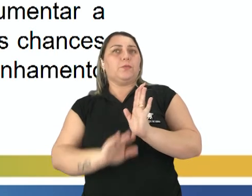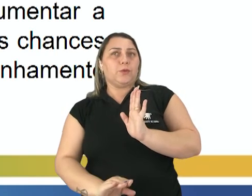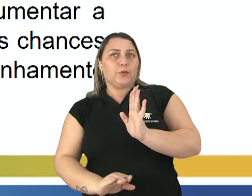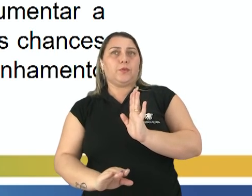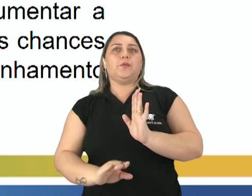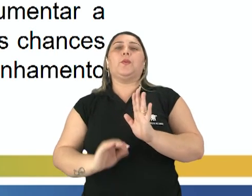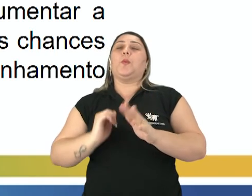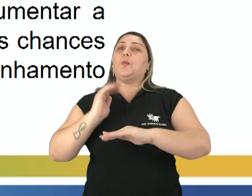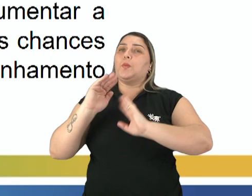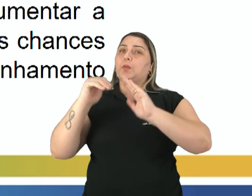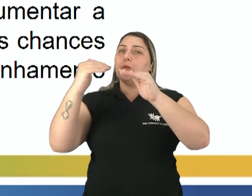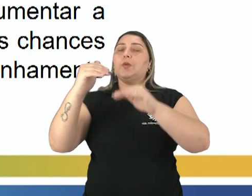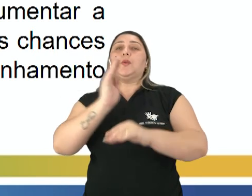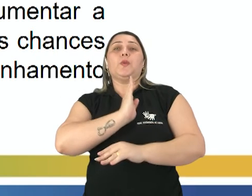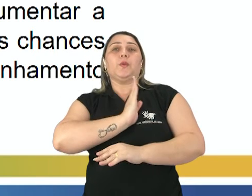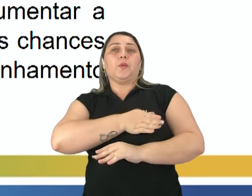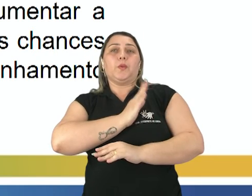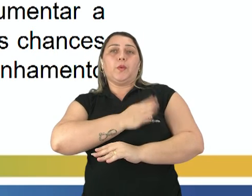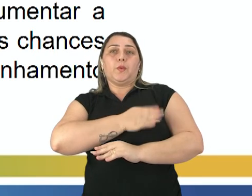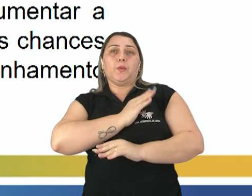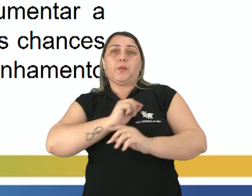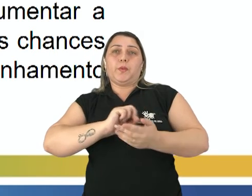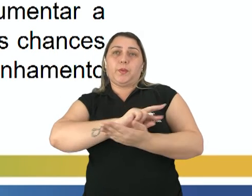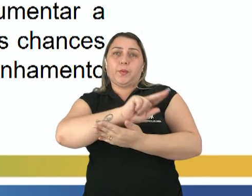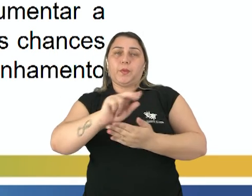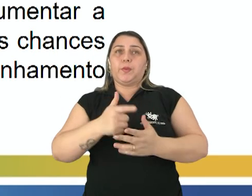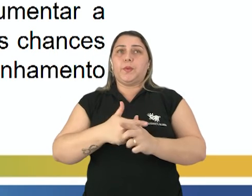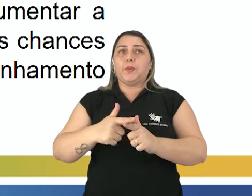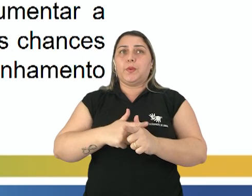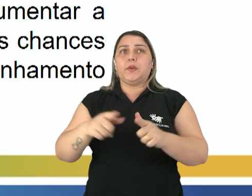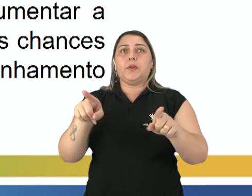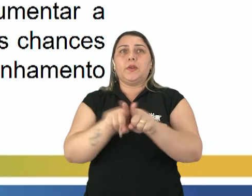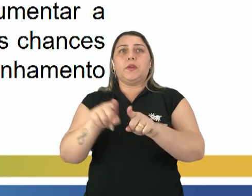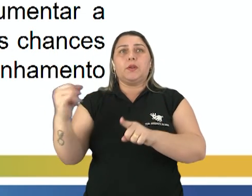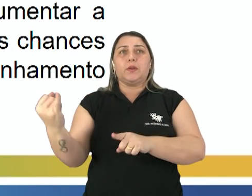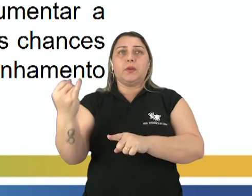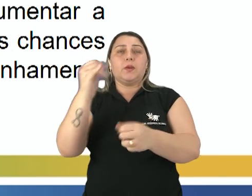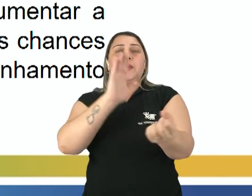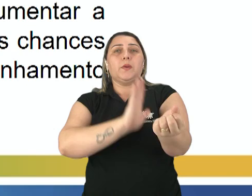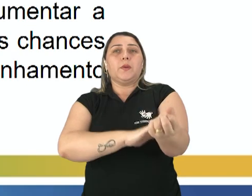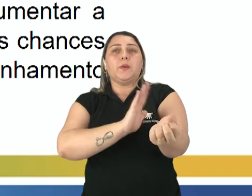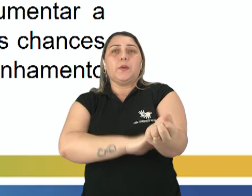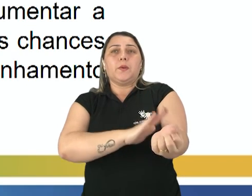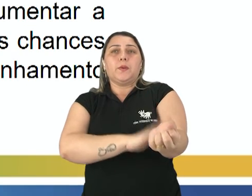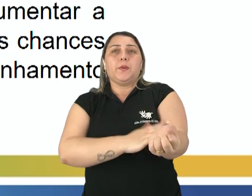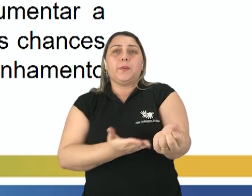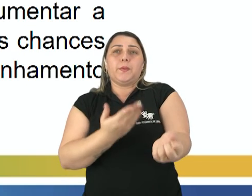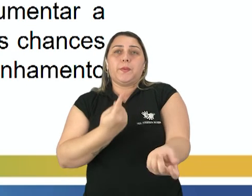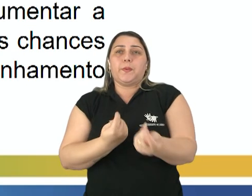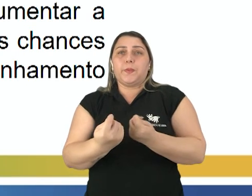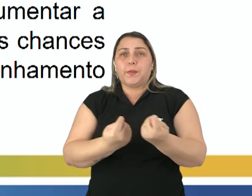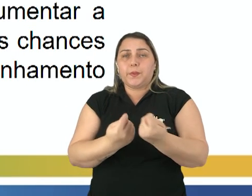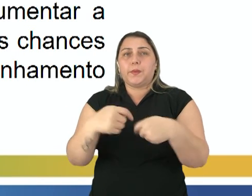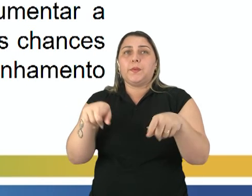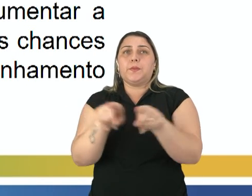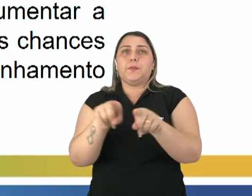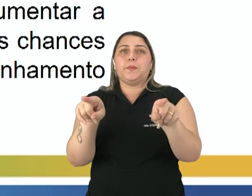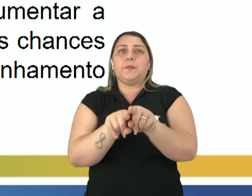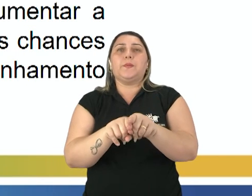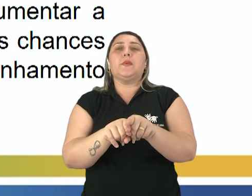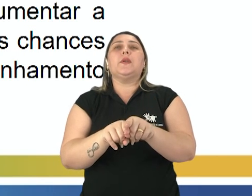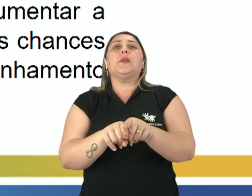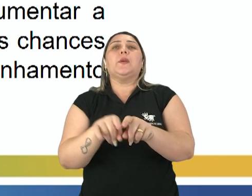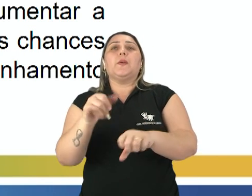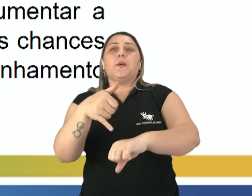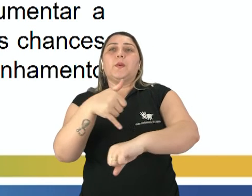de desenvolver vários problemas. Além disso, é importante para o controle da pressão arterial nos níveis de colesterol e de glicose no